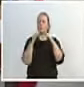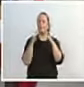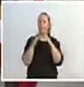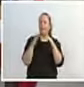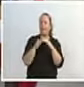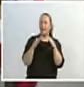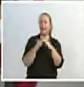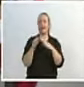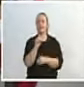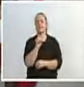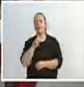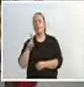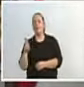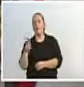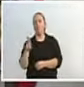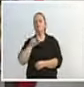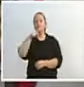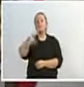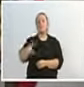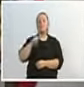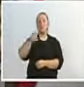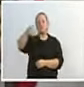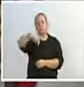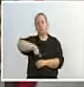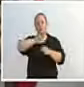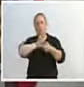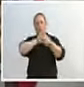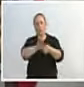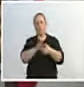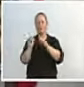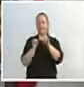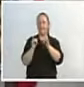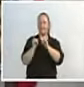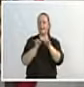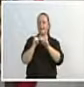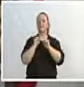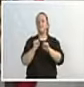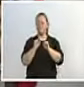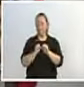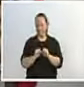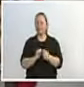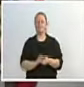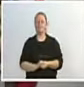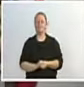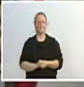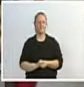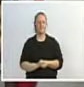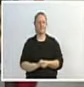tarde ou no reprise através dos canais 16 da NET e 19 da BTV.